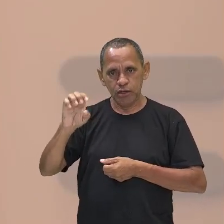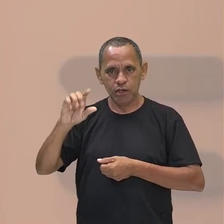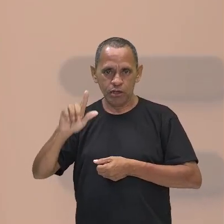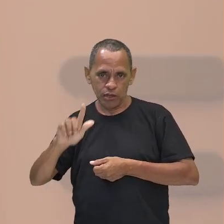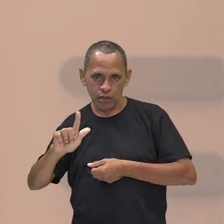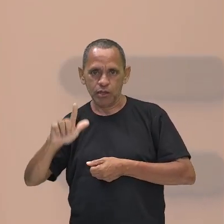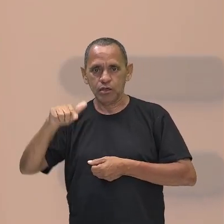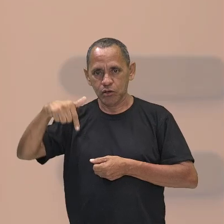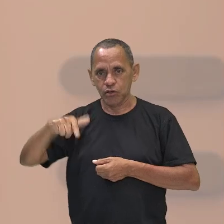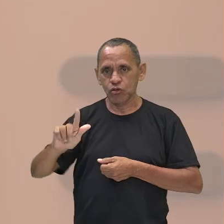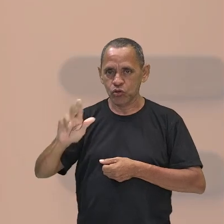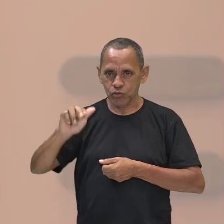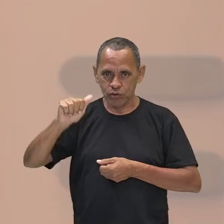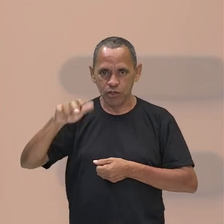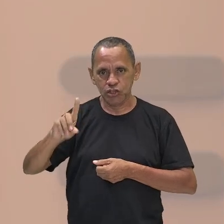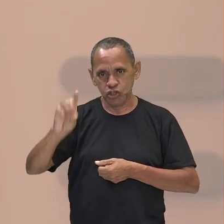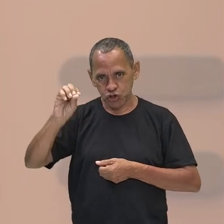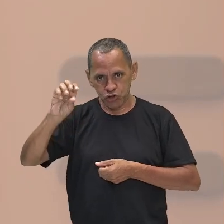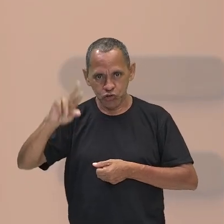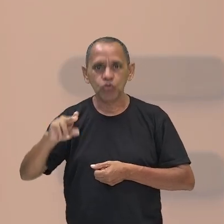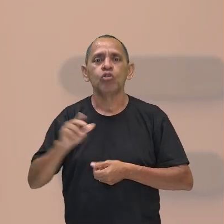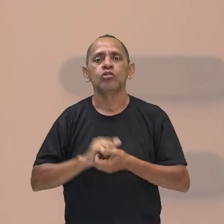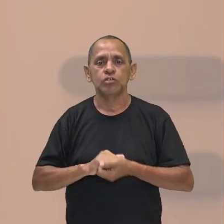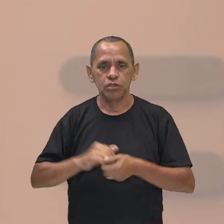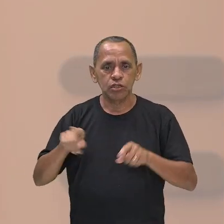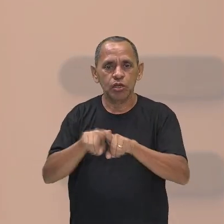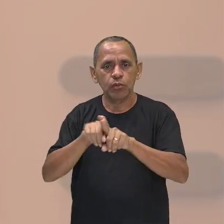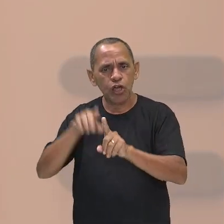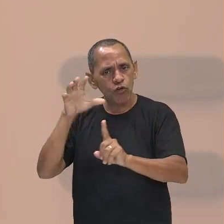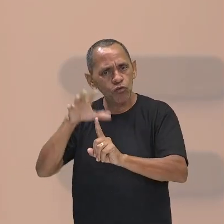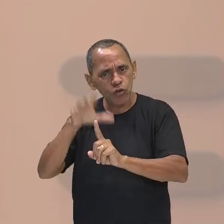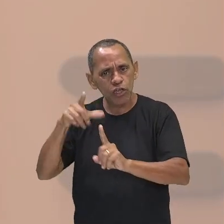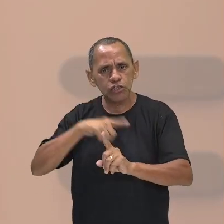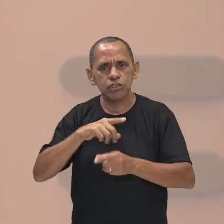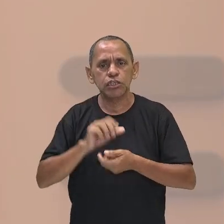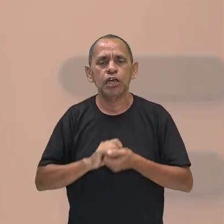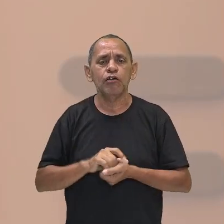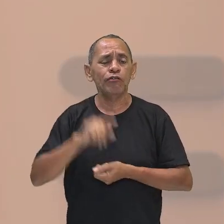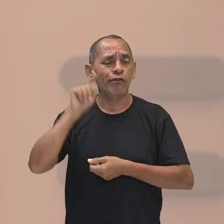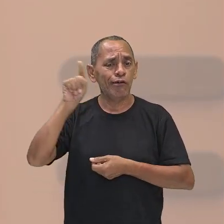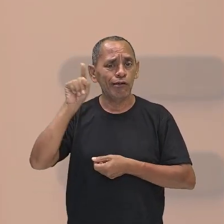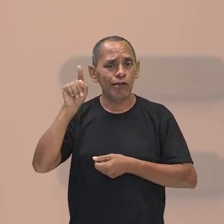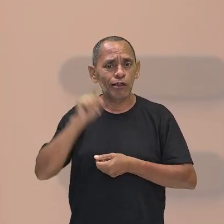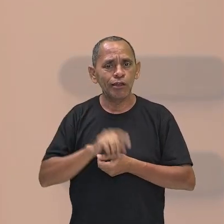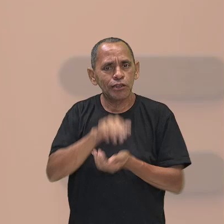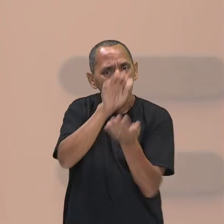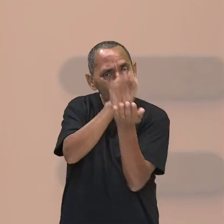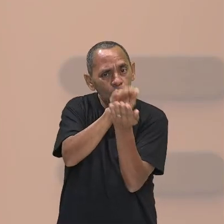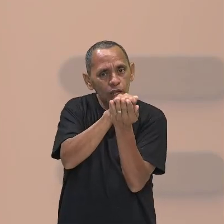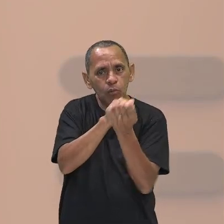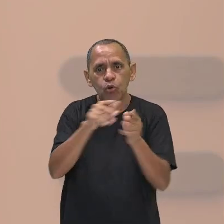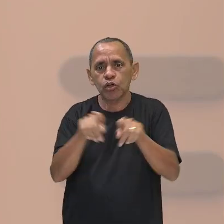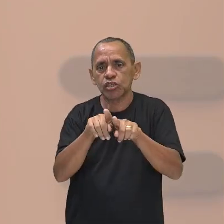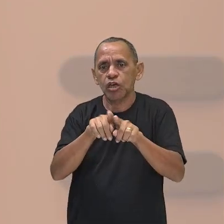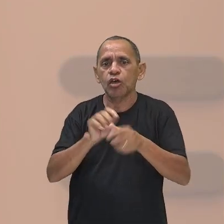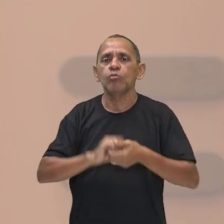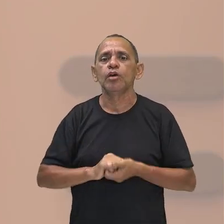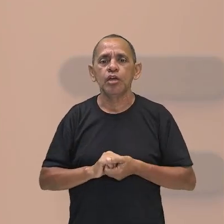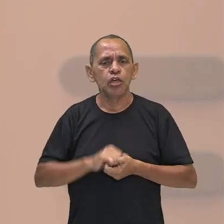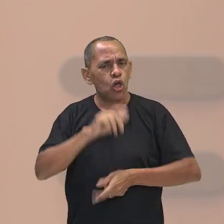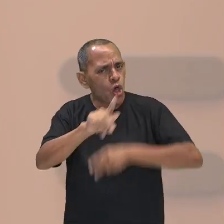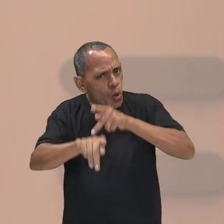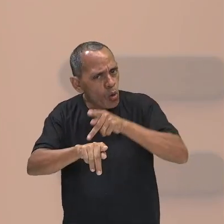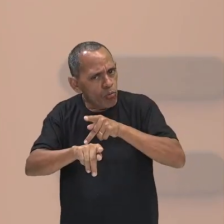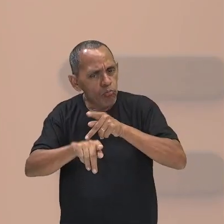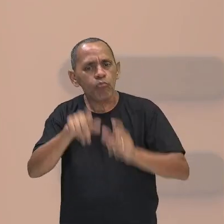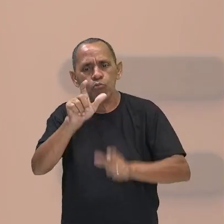colocando ali Pernambuco, tá? Que é, então, ali no Nordeste brasileiro, também nesse centro, então, de quê? De pessoas que estão